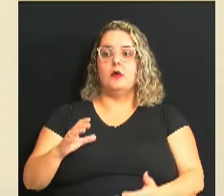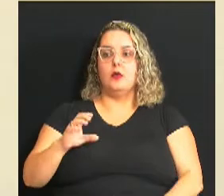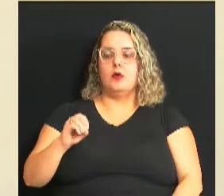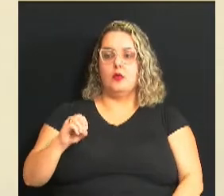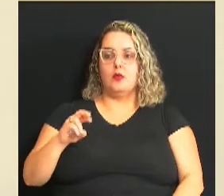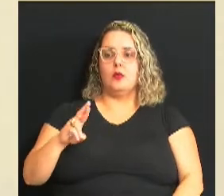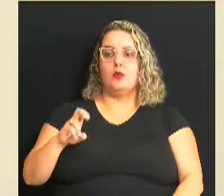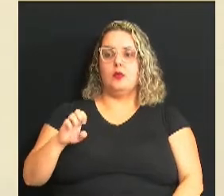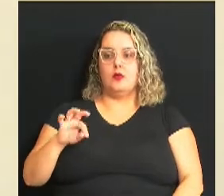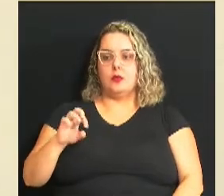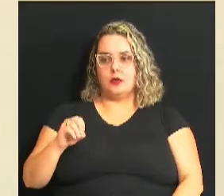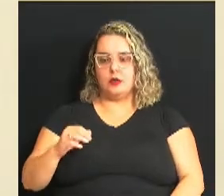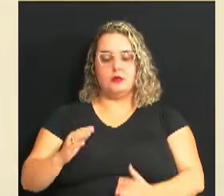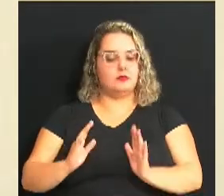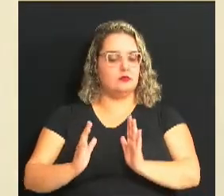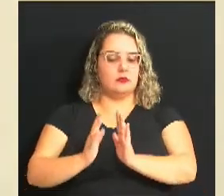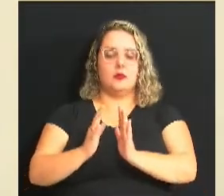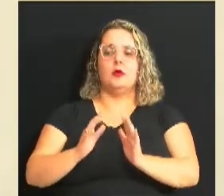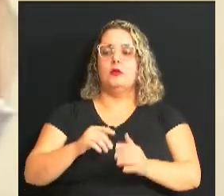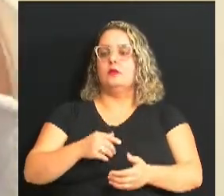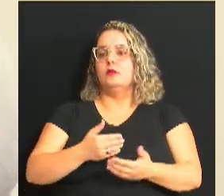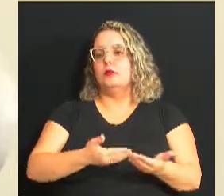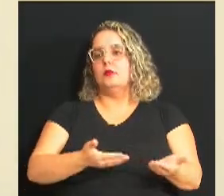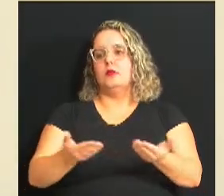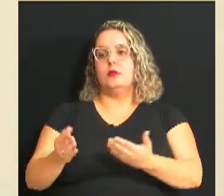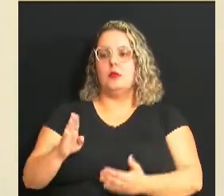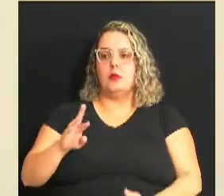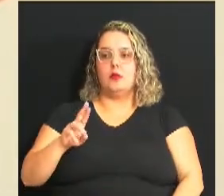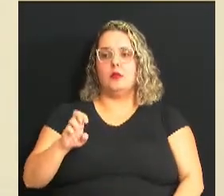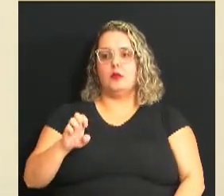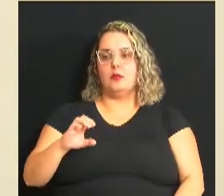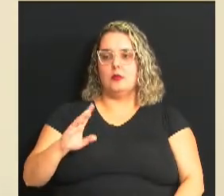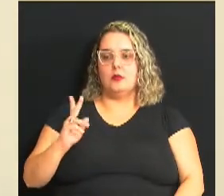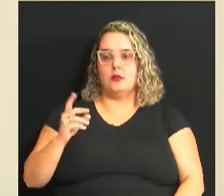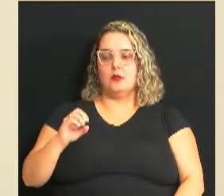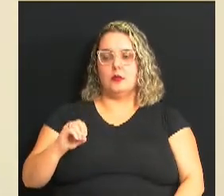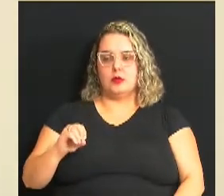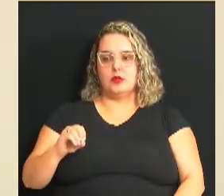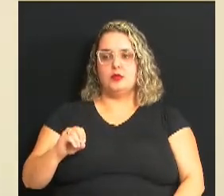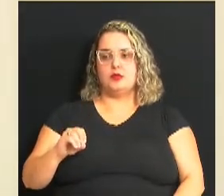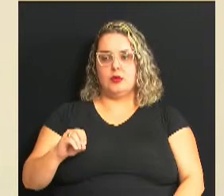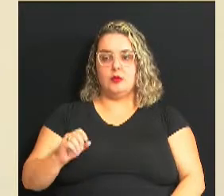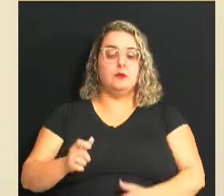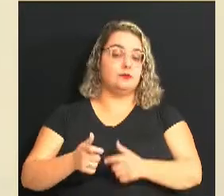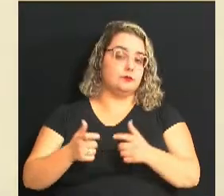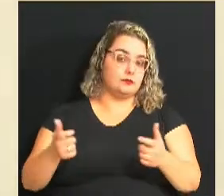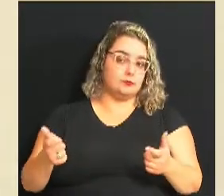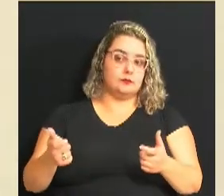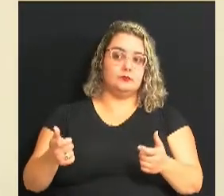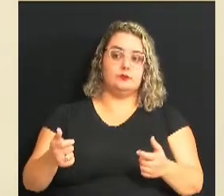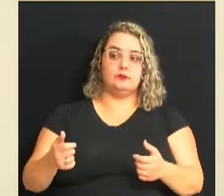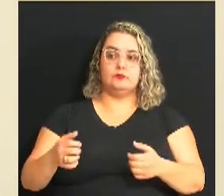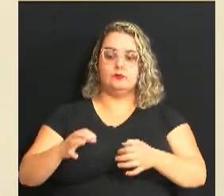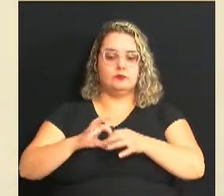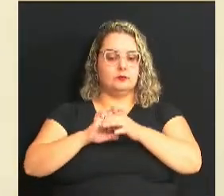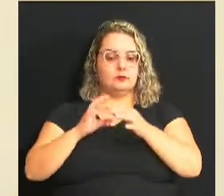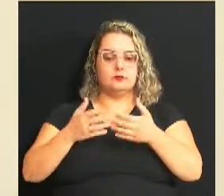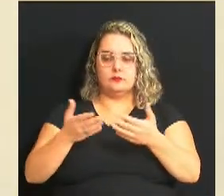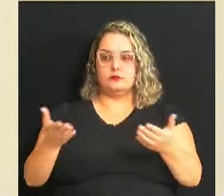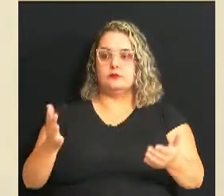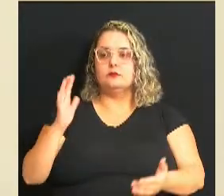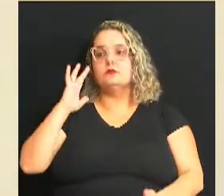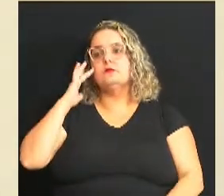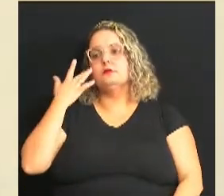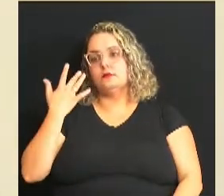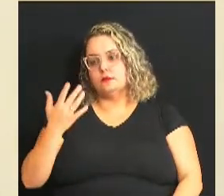com muitas apresentações, e um brechó, um grande brechó ao ar livre. Então, eu acho que a